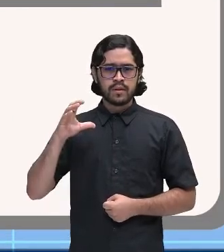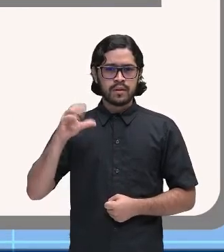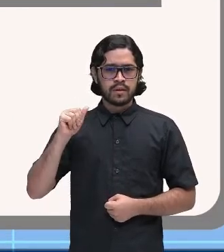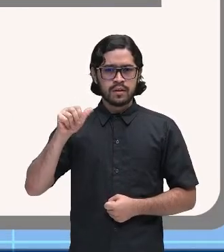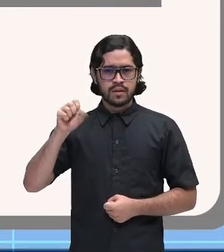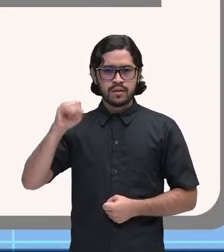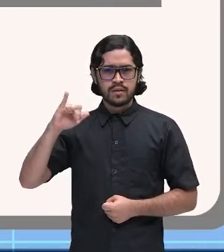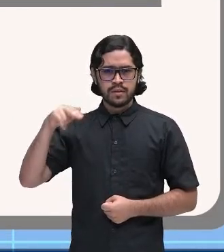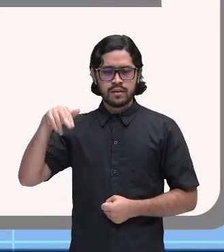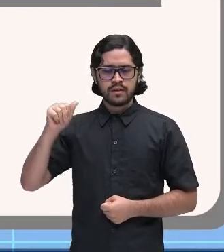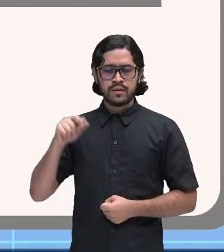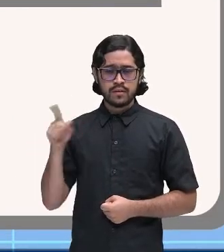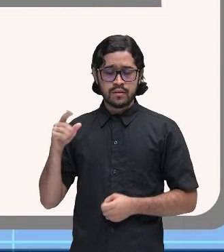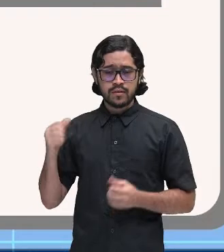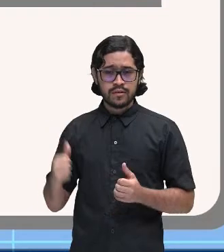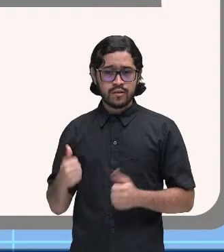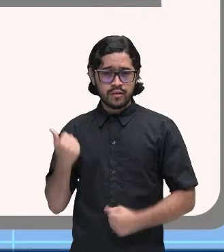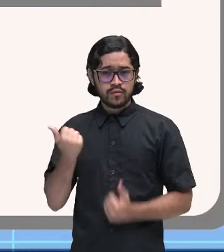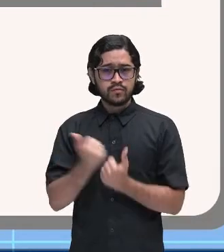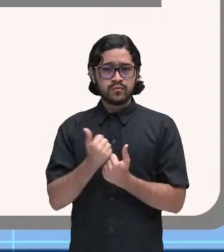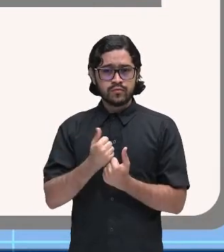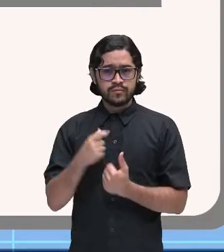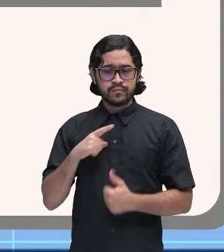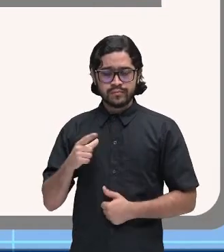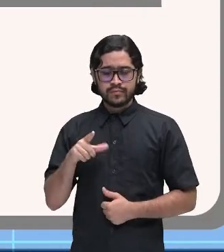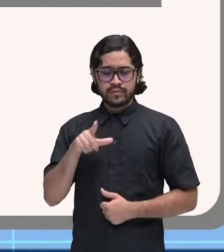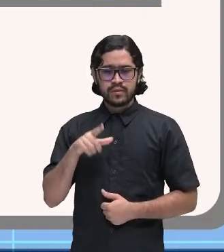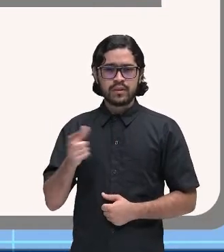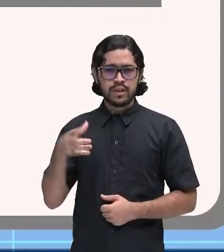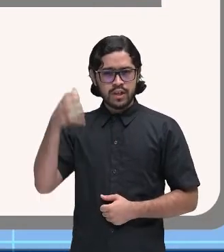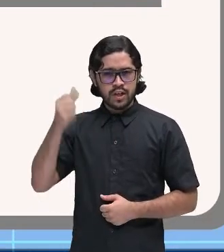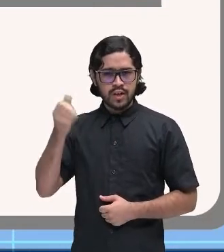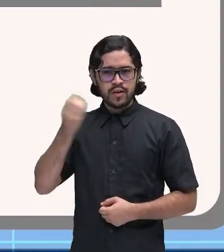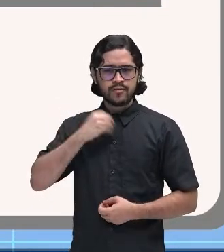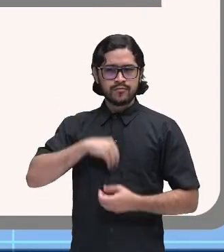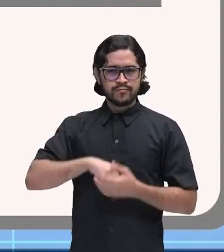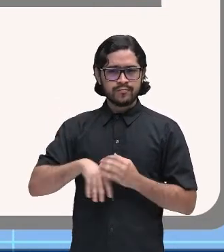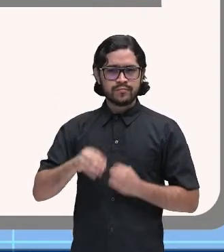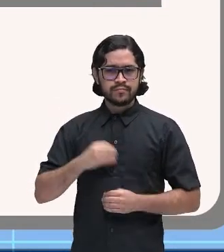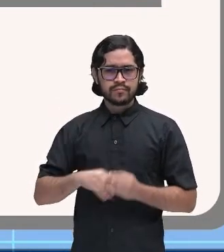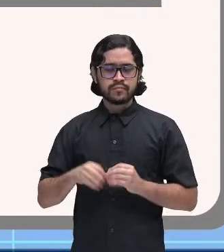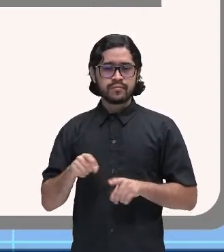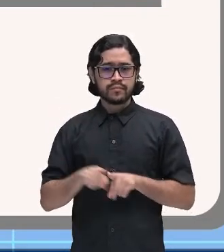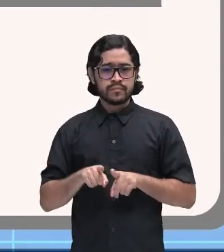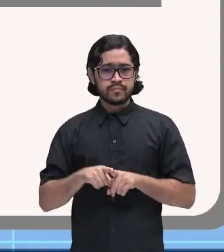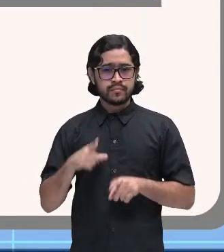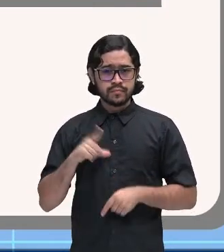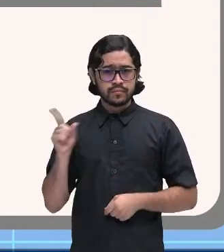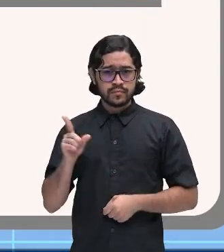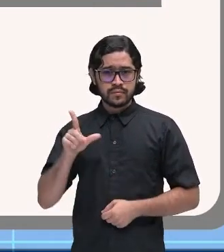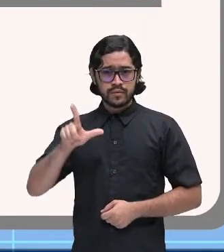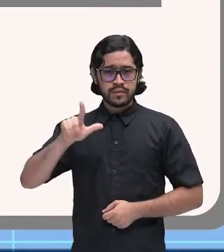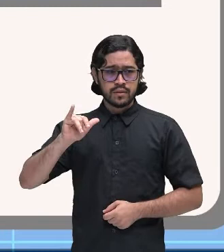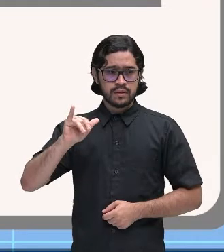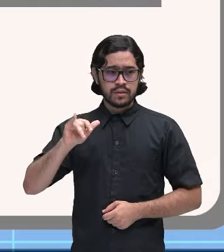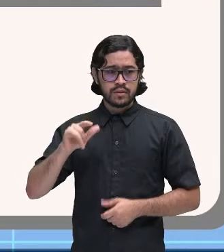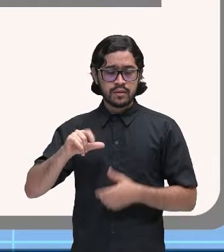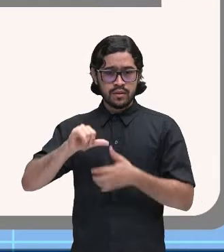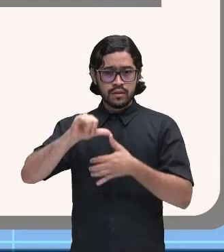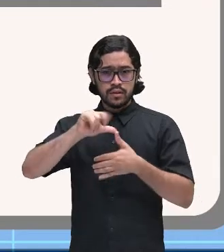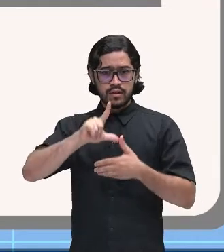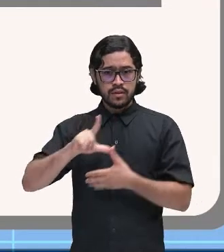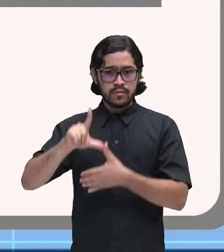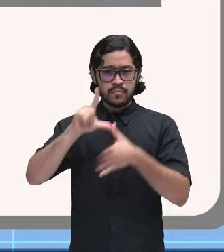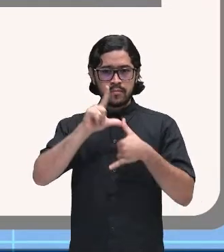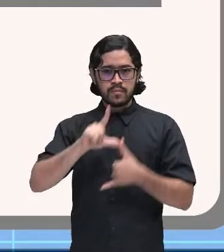E a lipase gástrica, ela degrada lipídios, mas aqui, atenção, lipídios de cadeia curta,